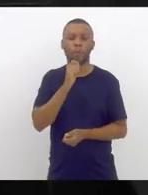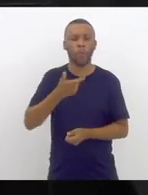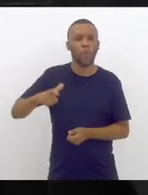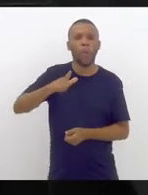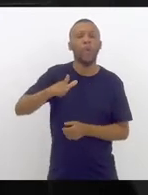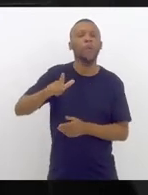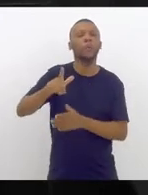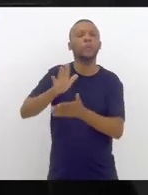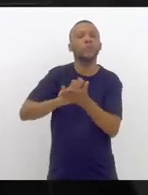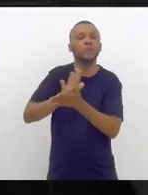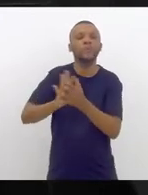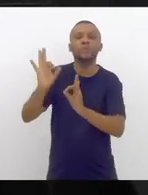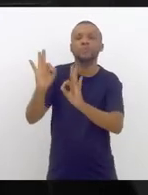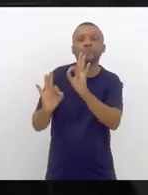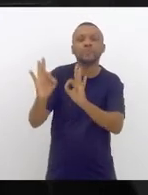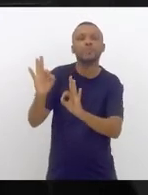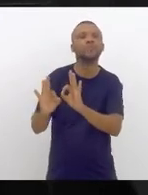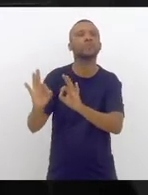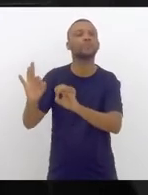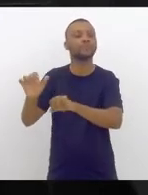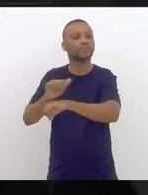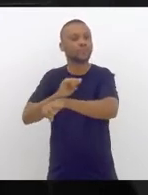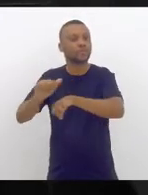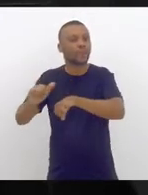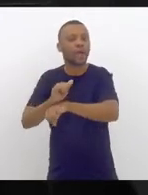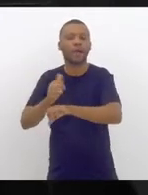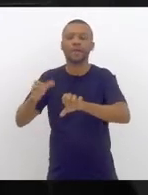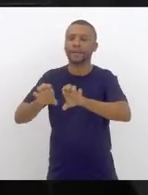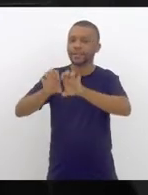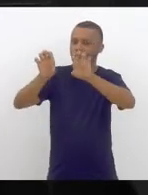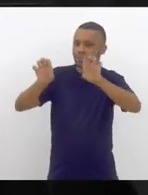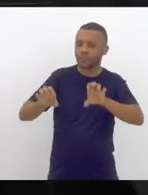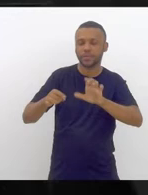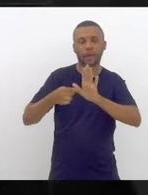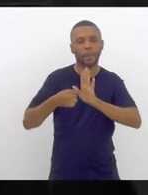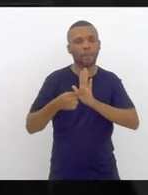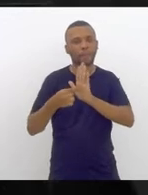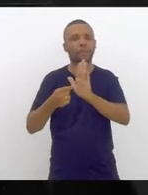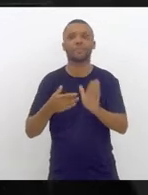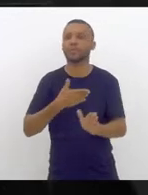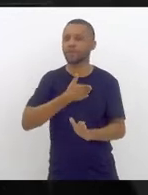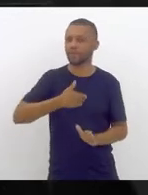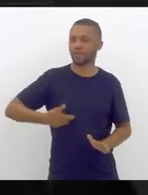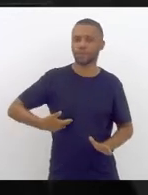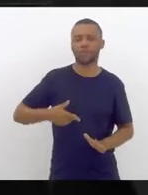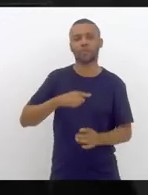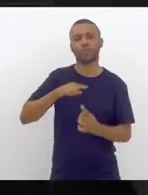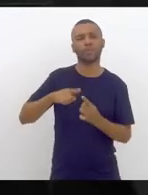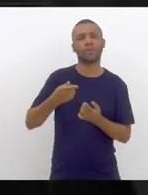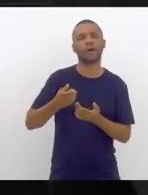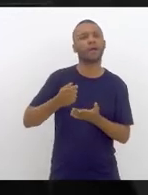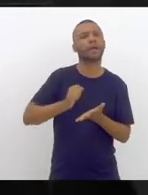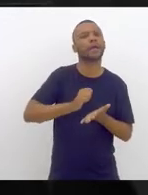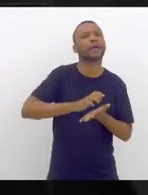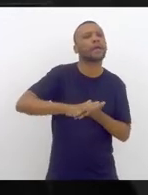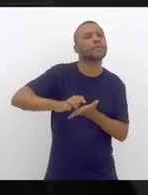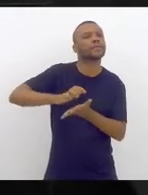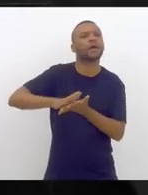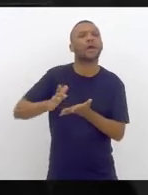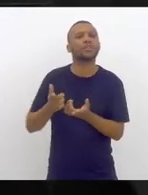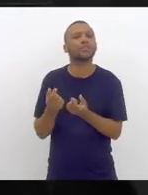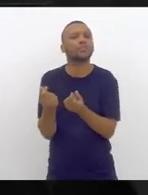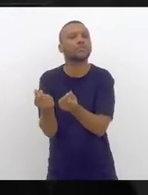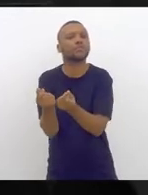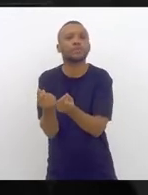plano estratégico qualquer plano estruturante apresentado pelo Governador para gastar esse dinheiro o que ele fez